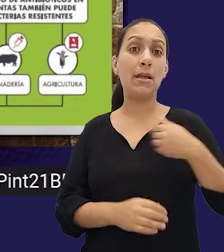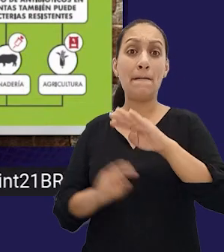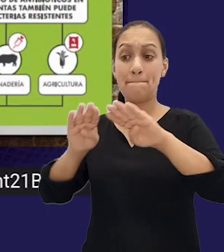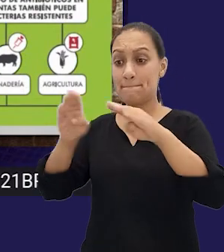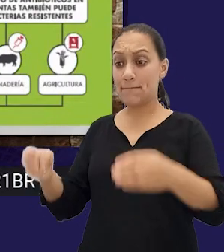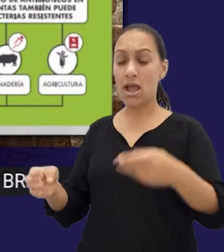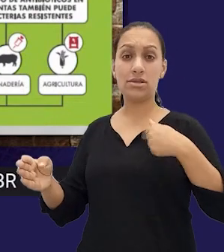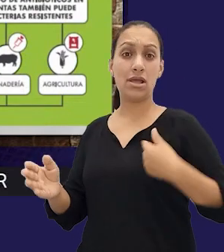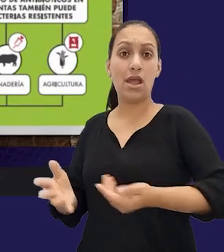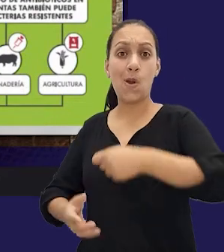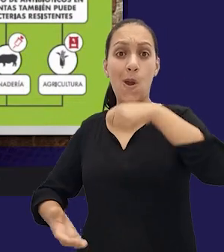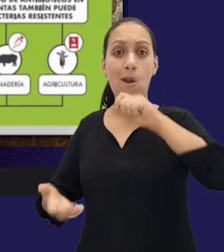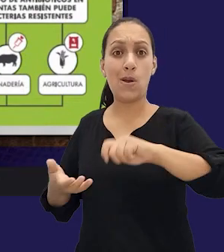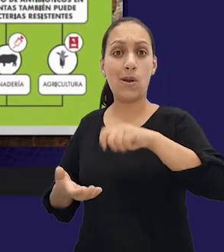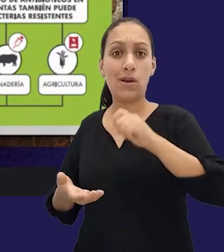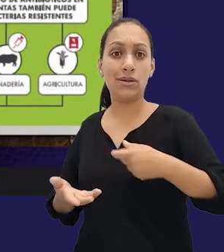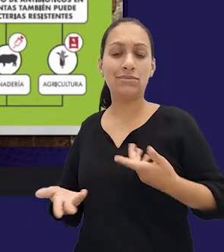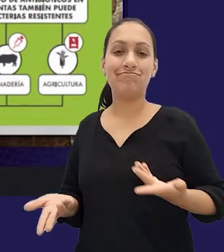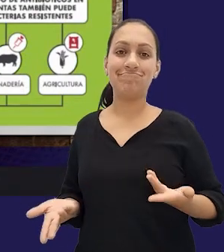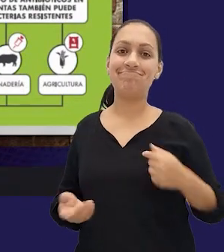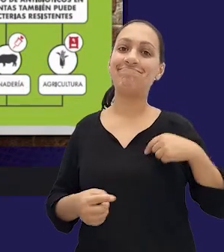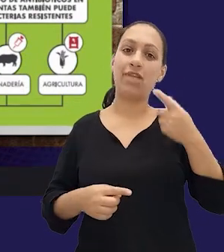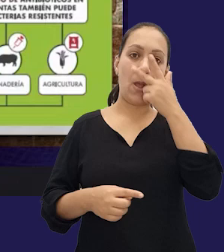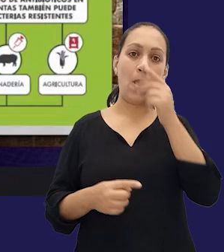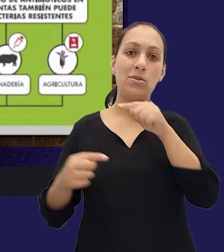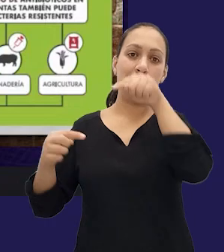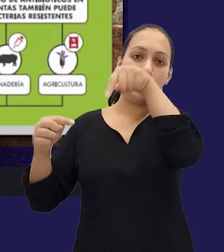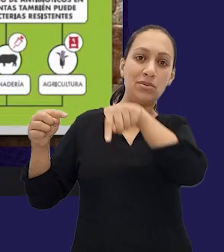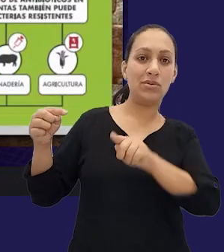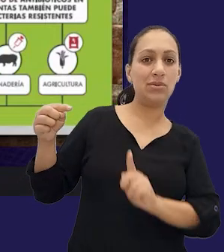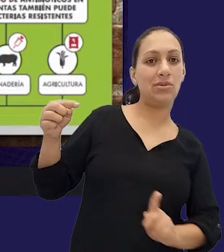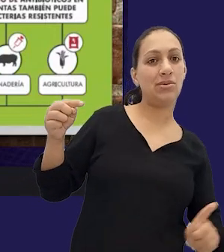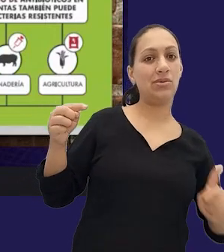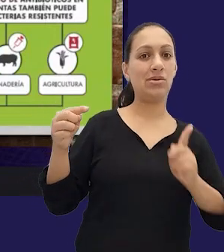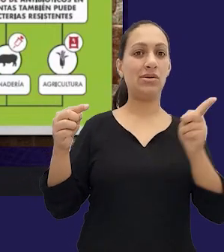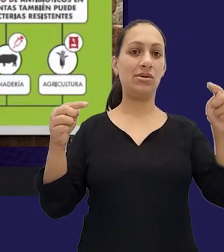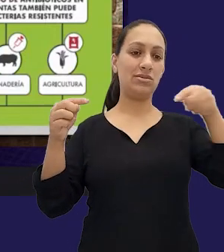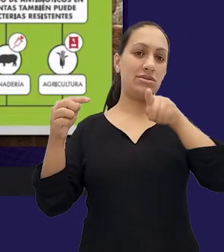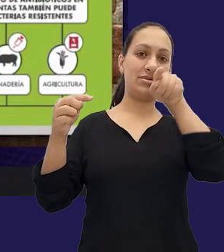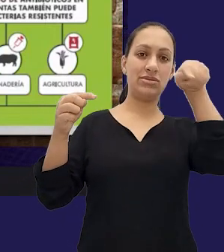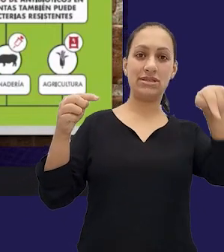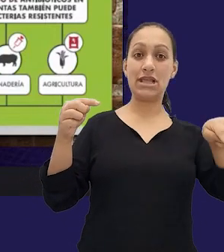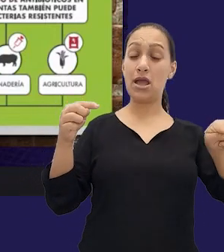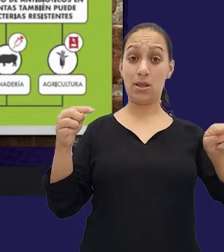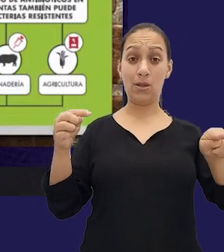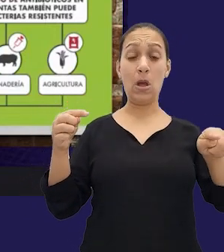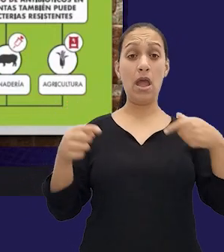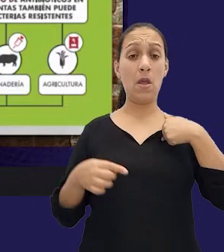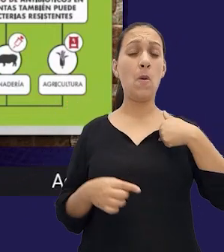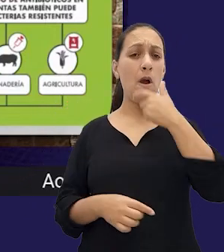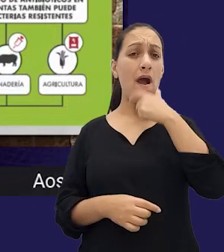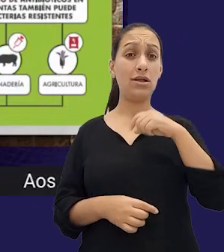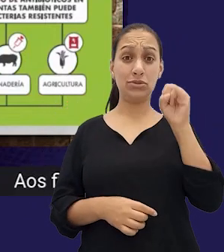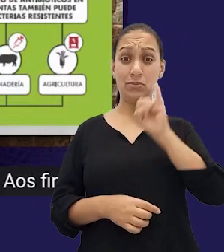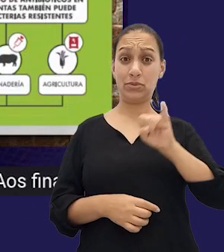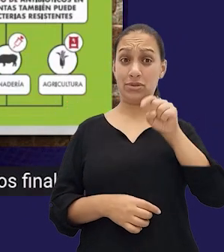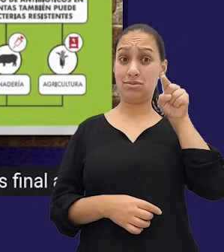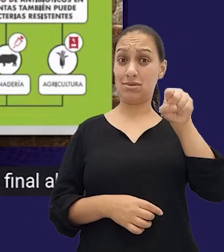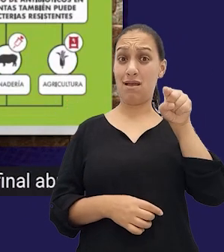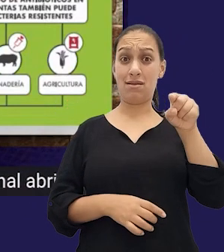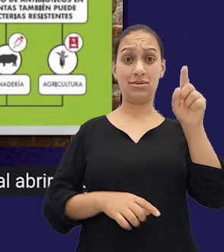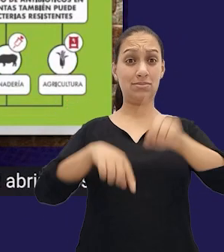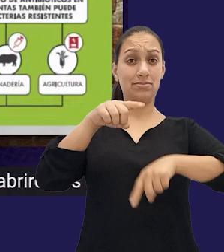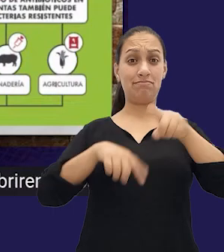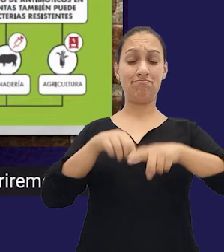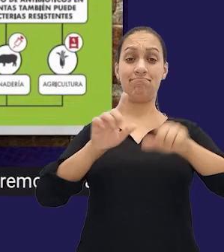mesa. Então, gente, é um ciclo, tá? Eu acho muito oportuno esse material, porque ele